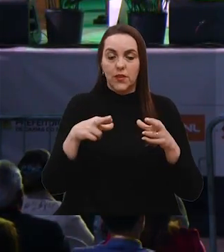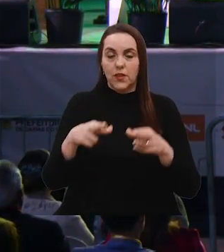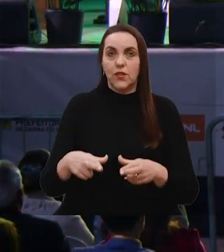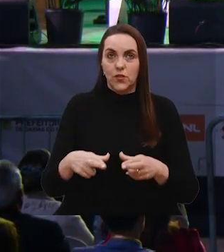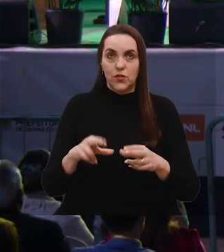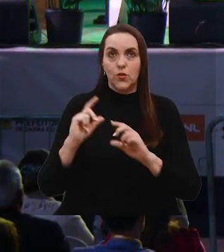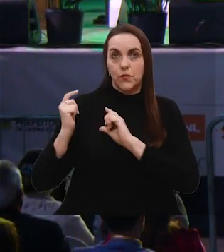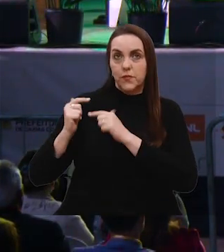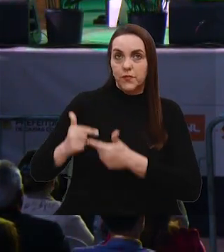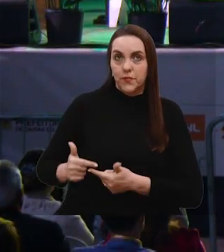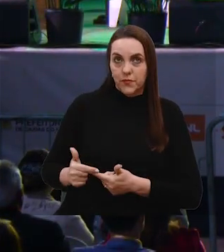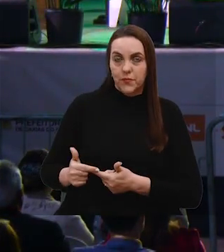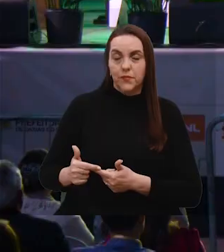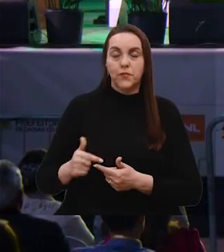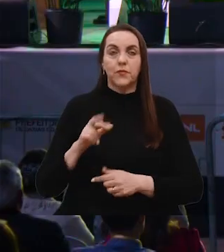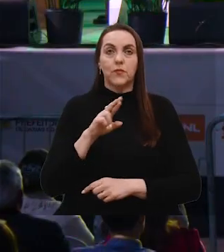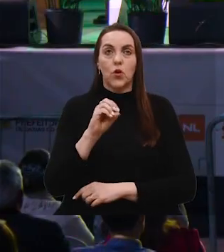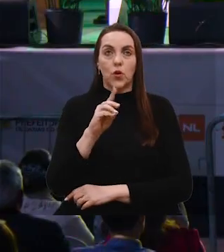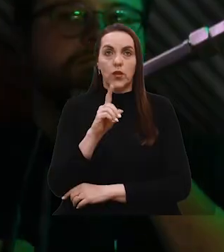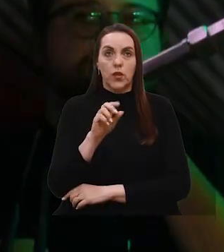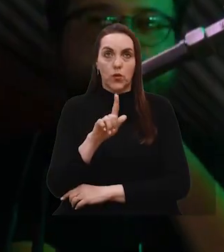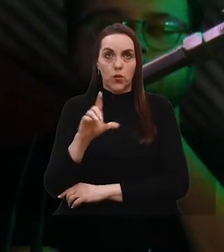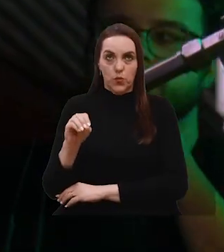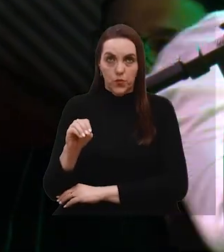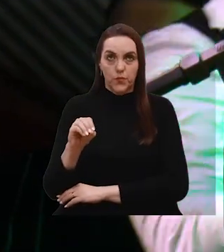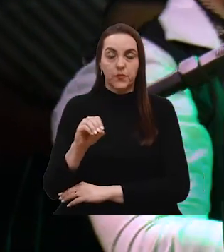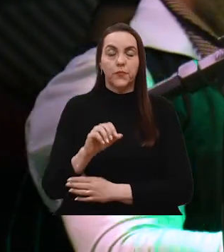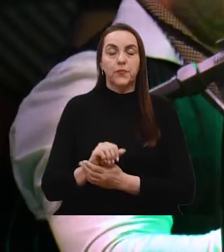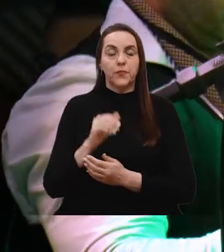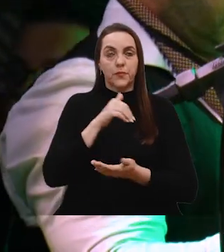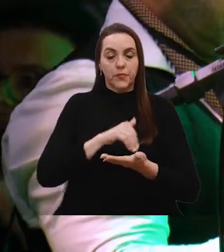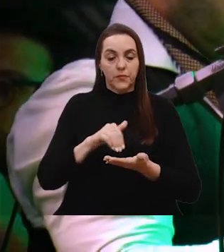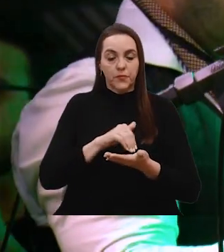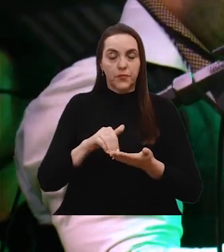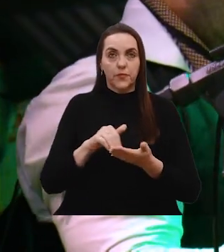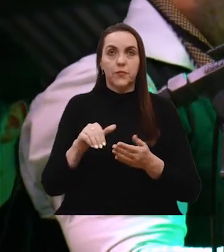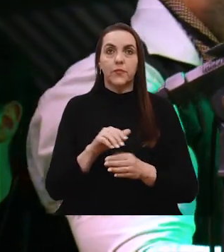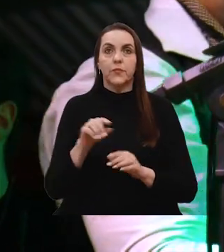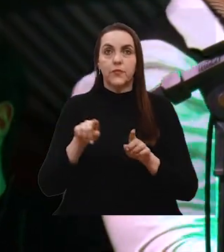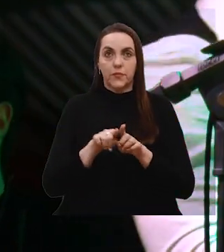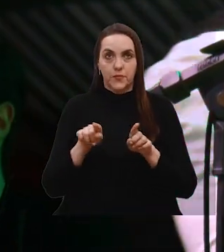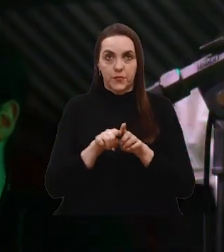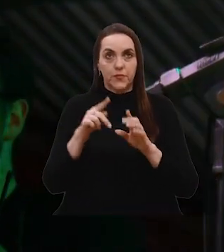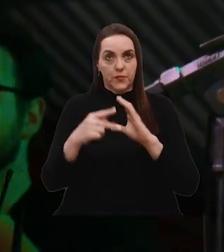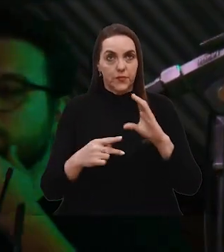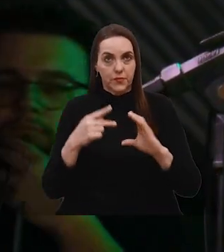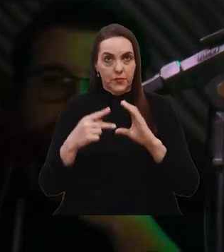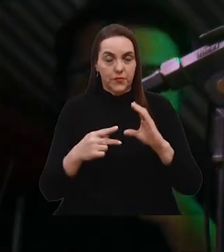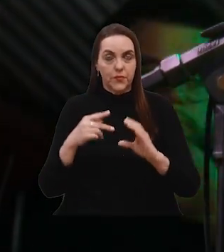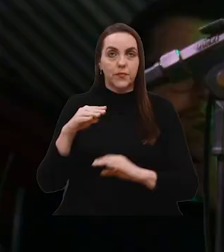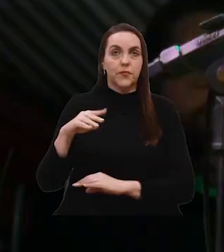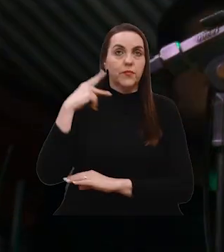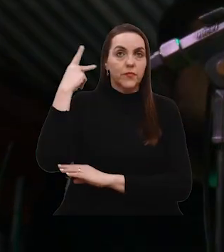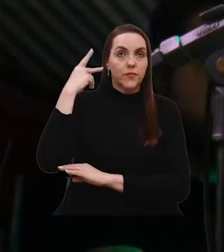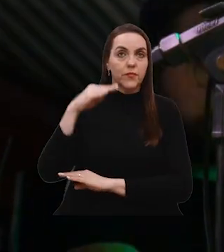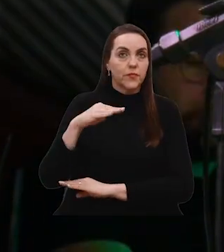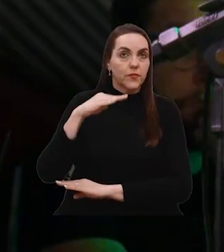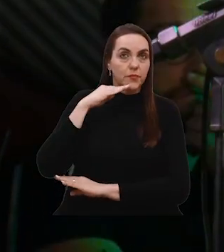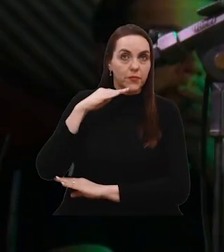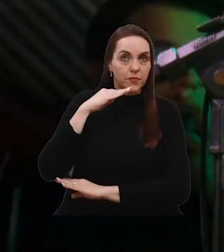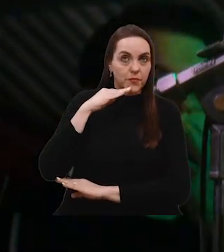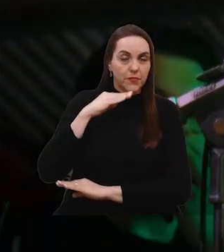da 25ª Região Tradicionalista, Rodrigo Ramos, secretário da mesa,